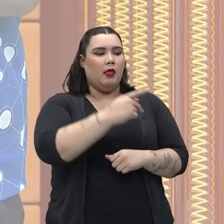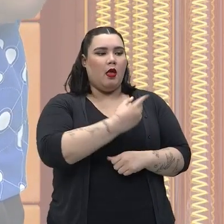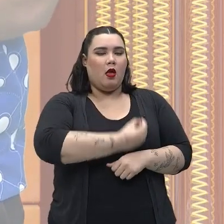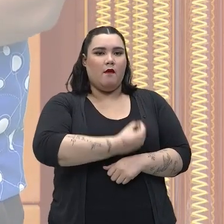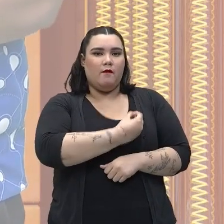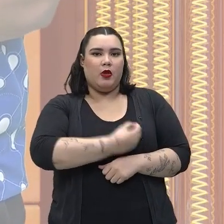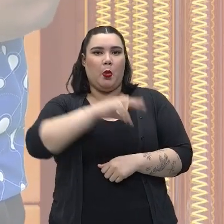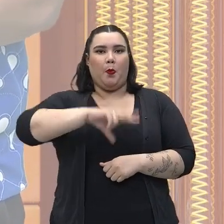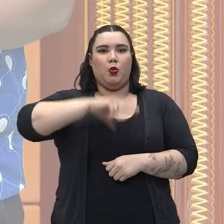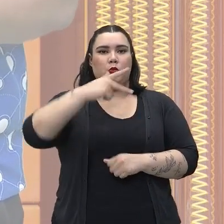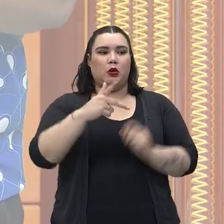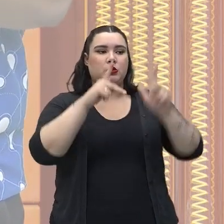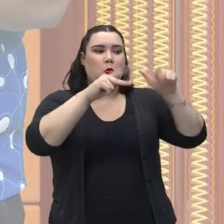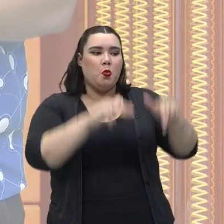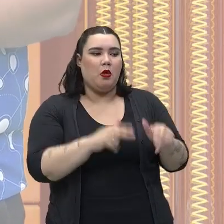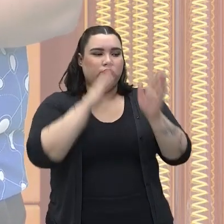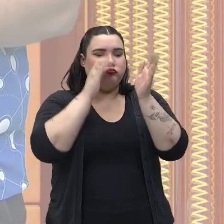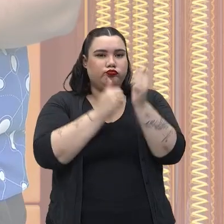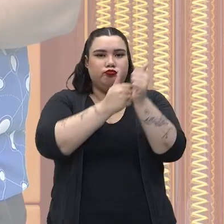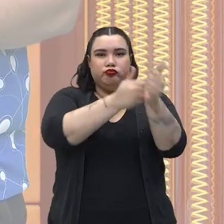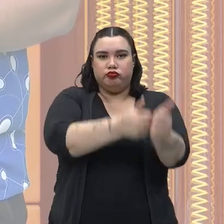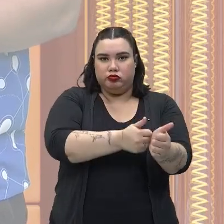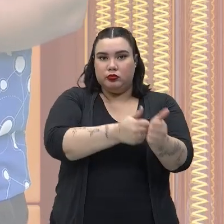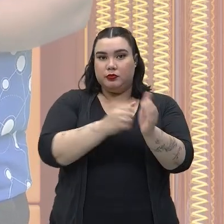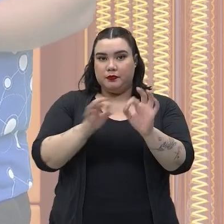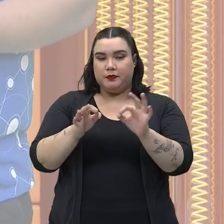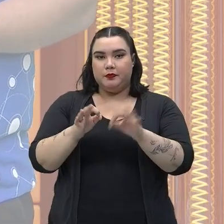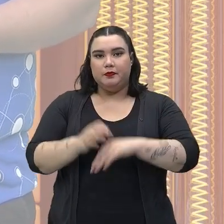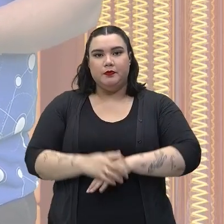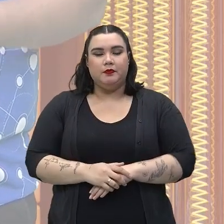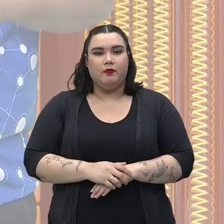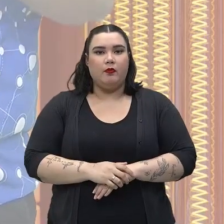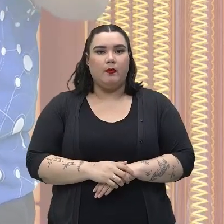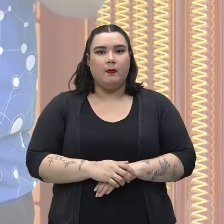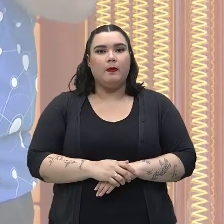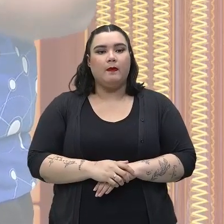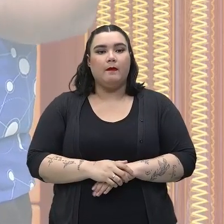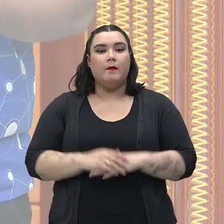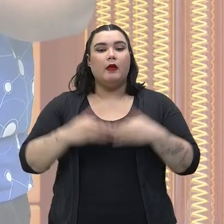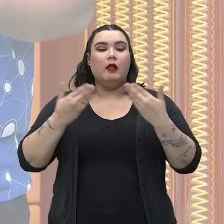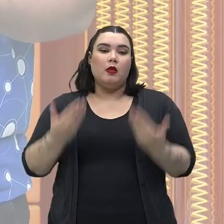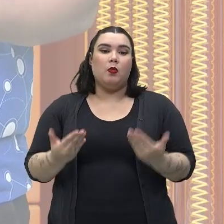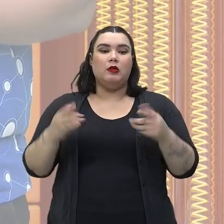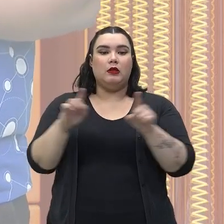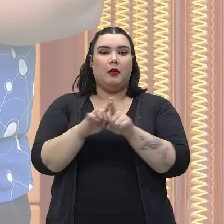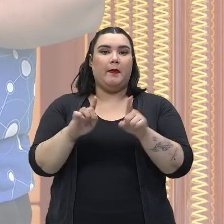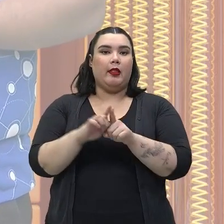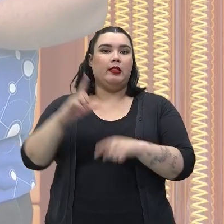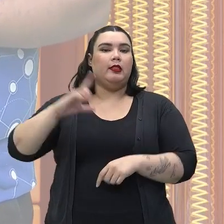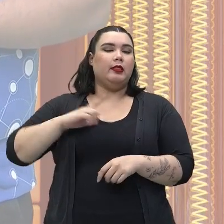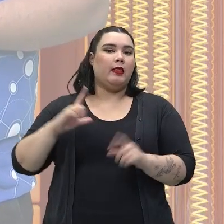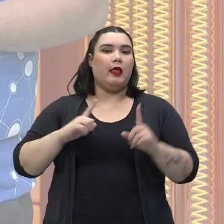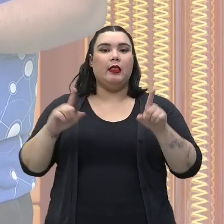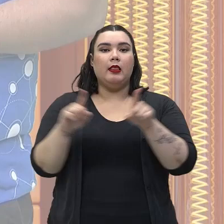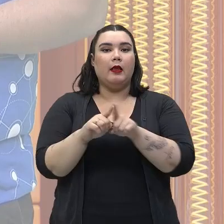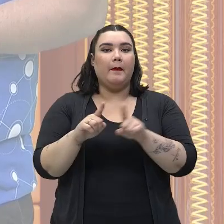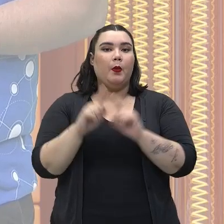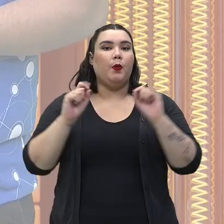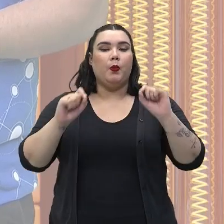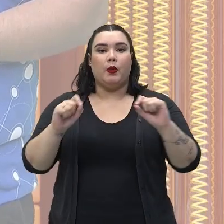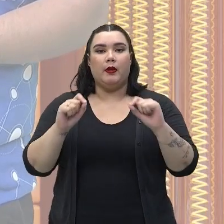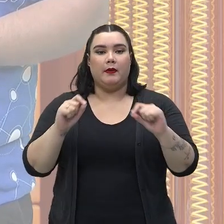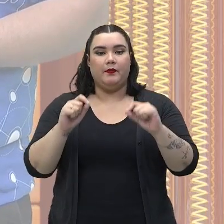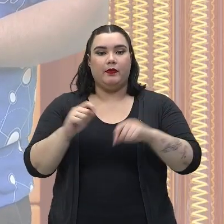do português, do seu colonizador, ok? E claro que no meio de tudo isso, nós vamos ter um processo